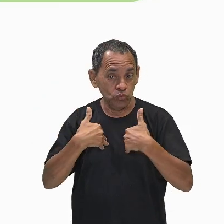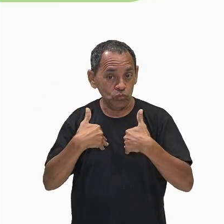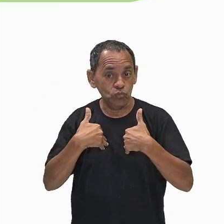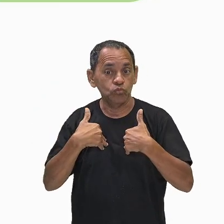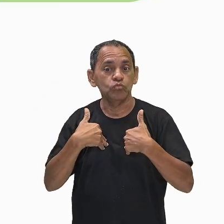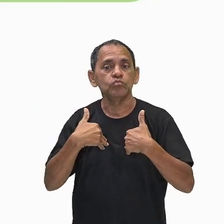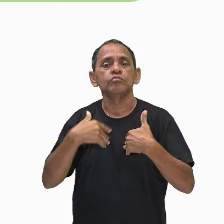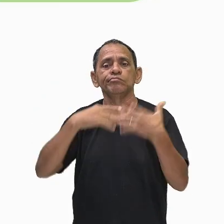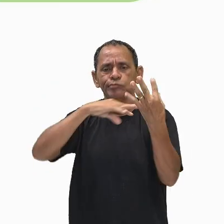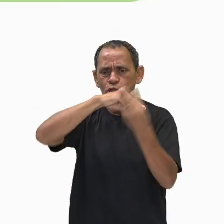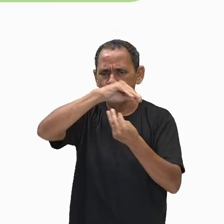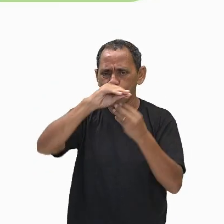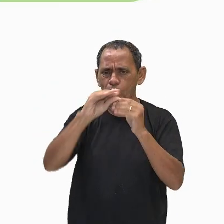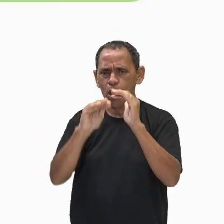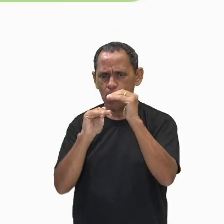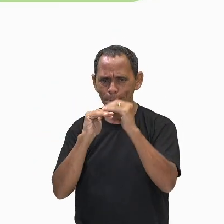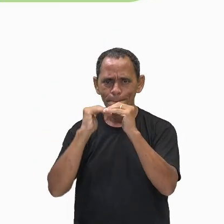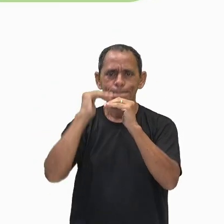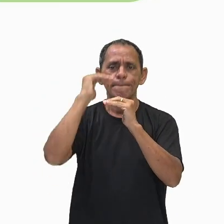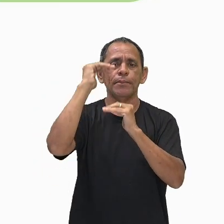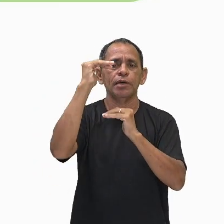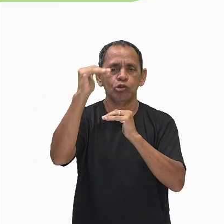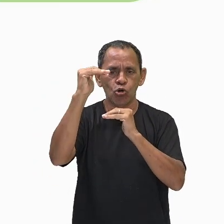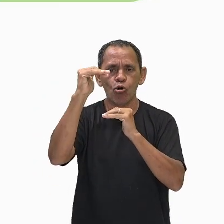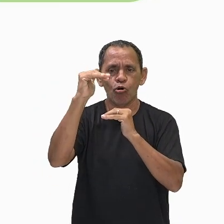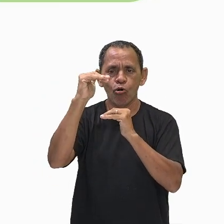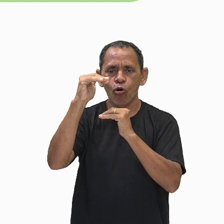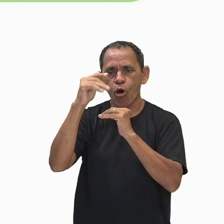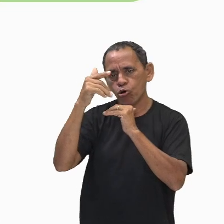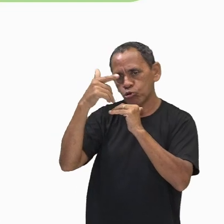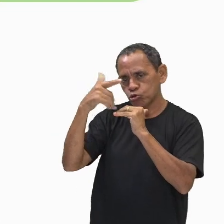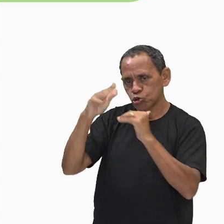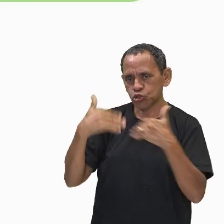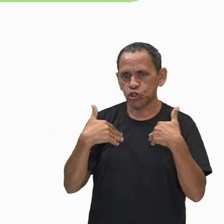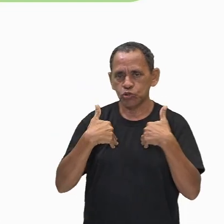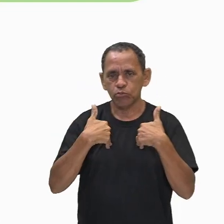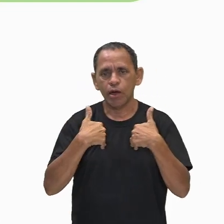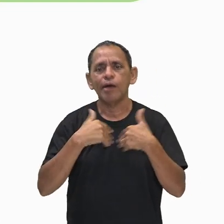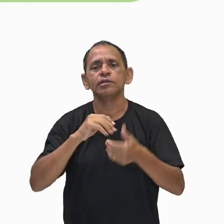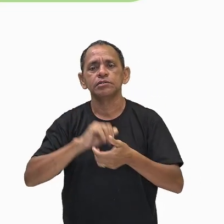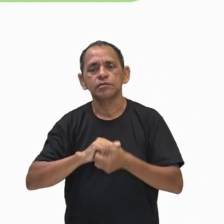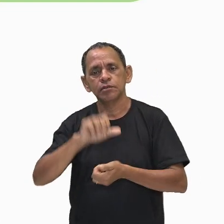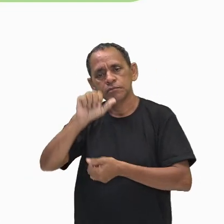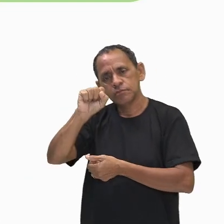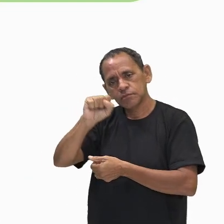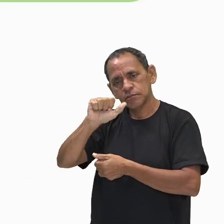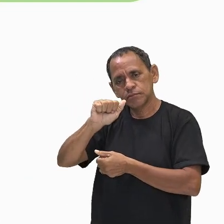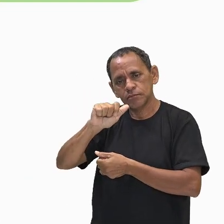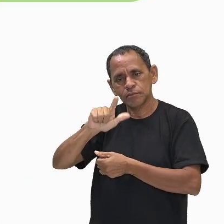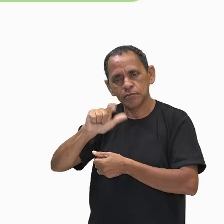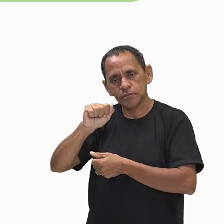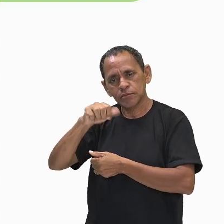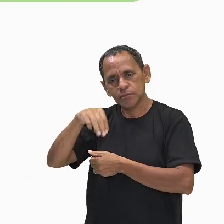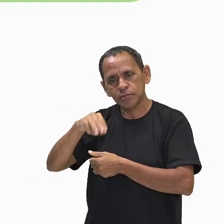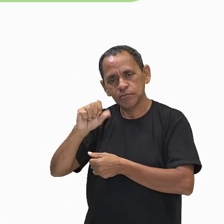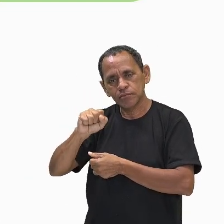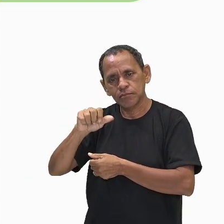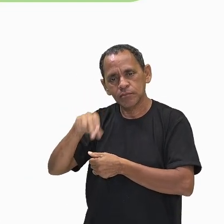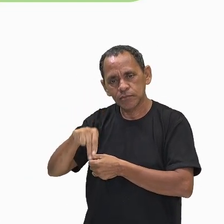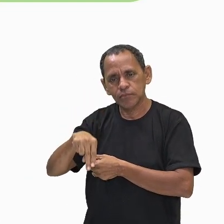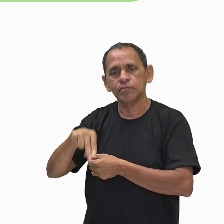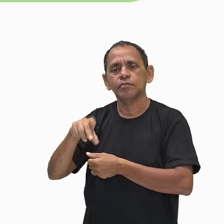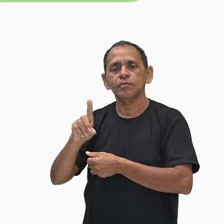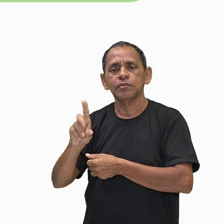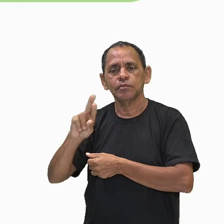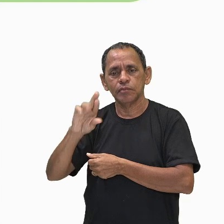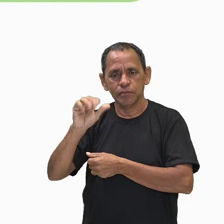complexo, um animal superior aos demais que eu mostrei para vocês, que é a salamandra manchada. Ela também vai acabar num